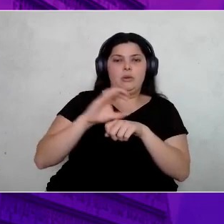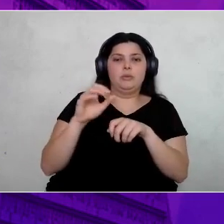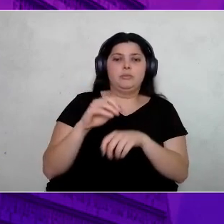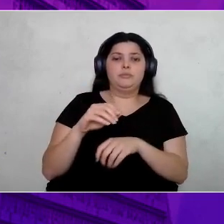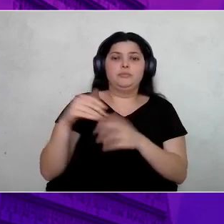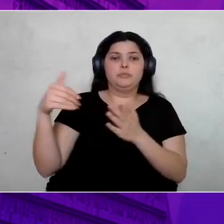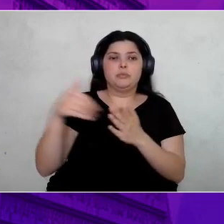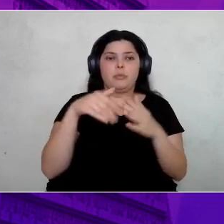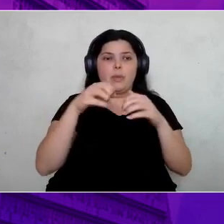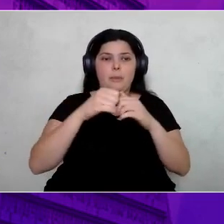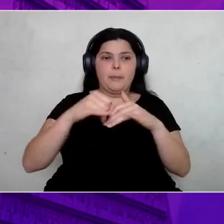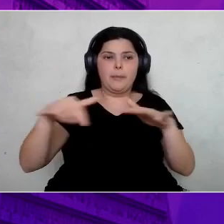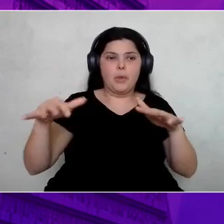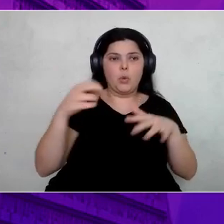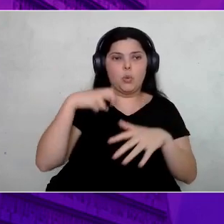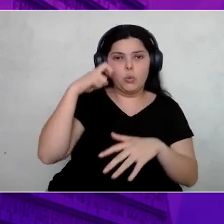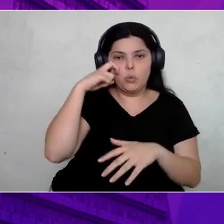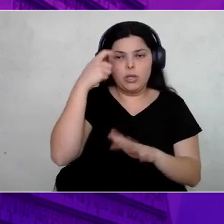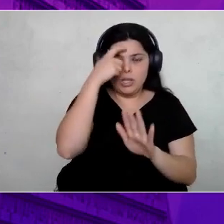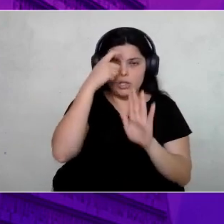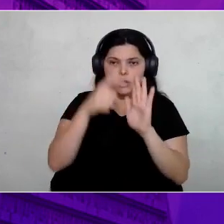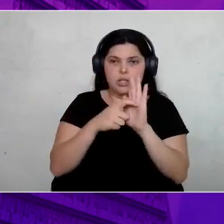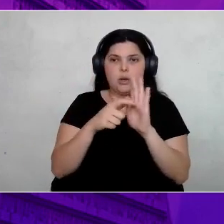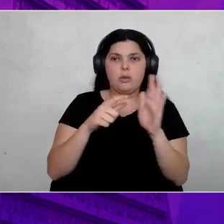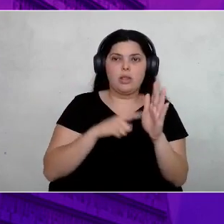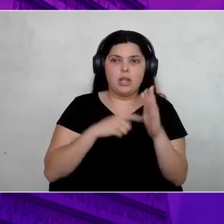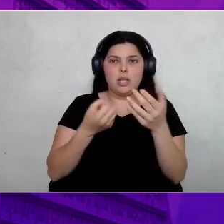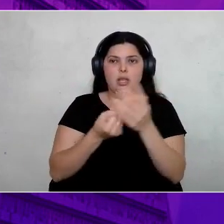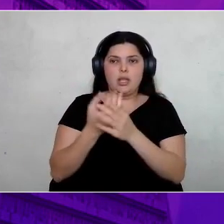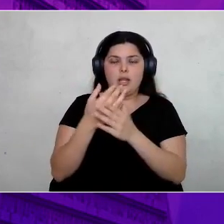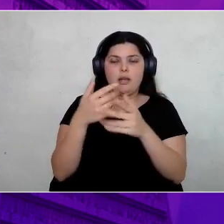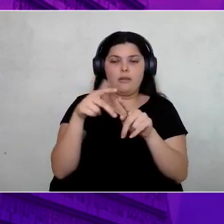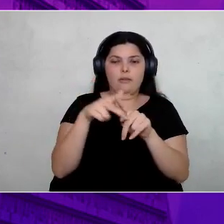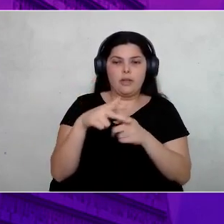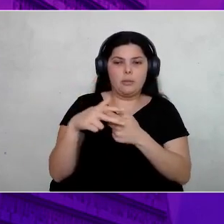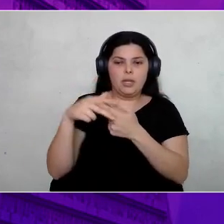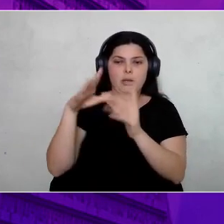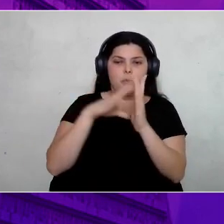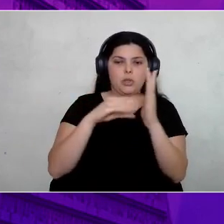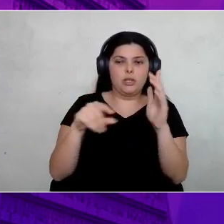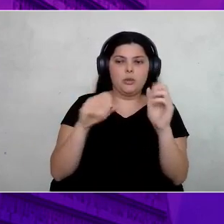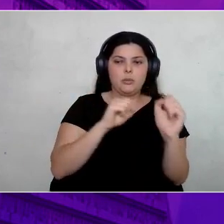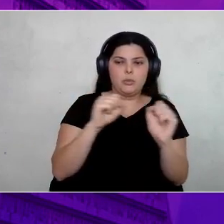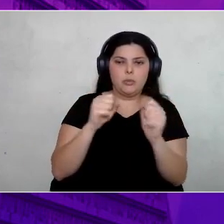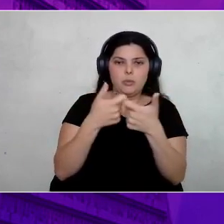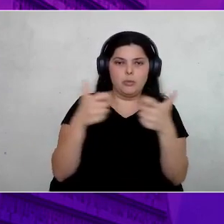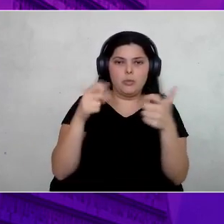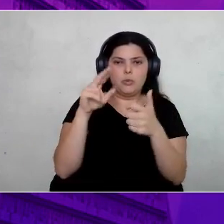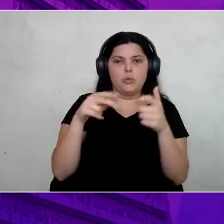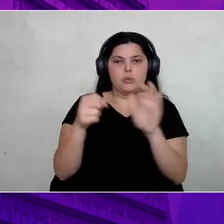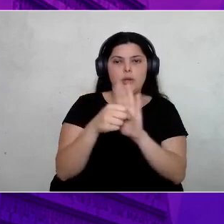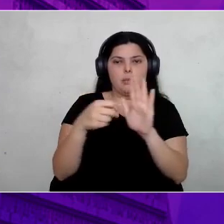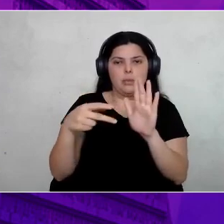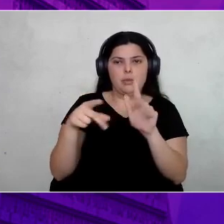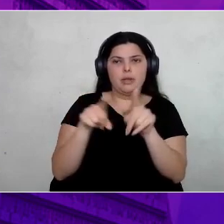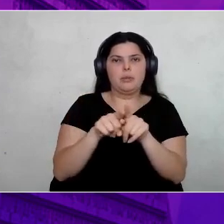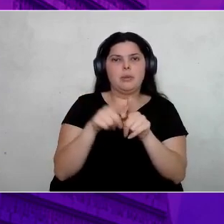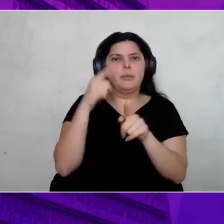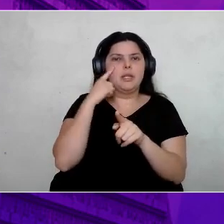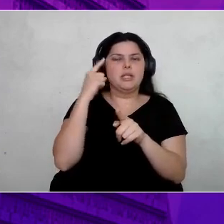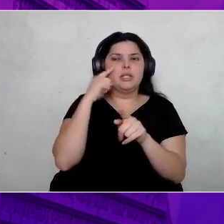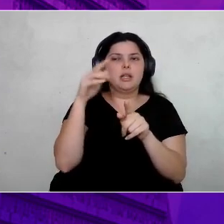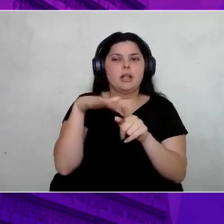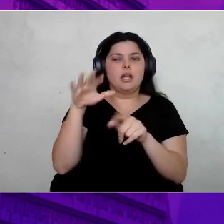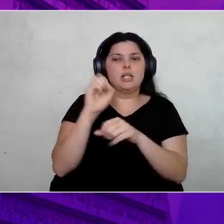disseminar a cultura sobre IA, fornecer e criar ferramentas e modelos, potencializar o uso de aplicações, pensar em termos de segurança